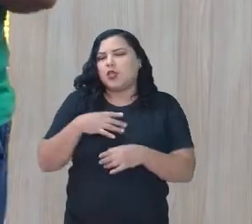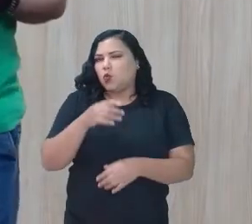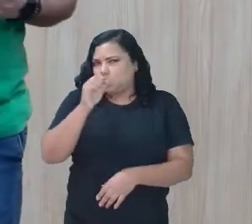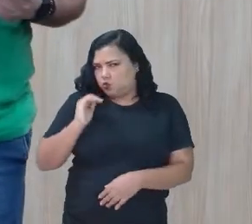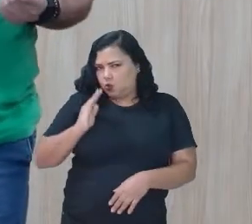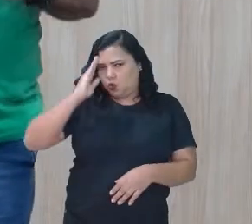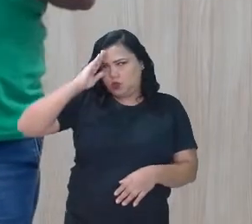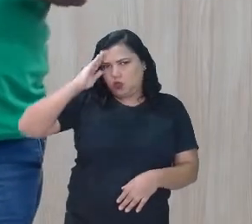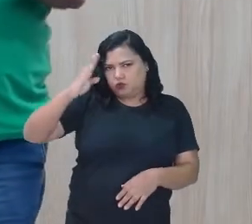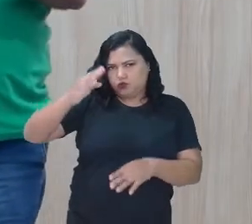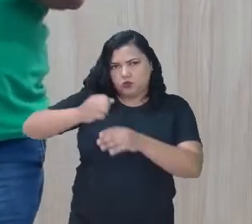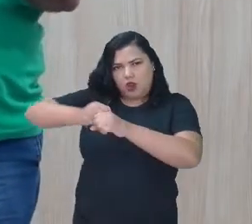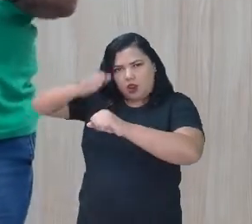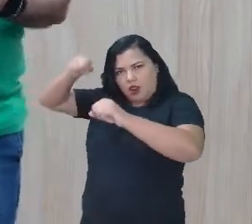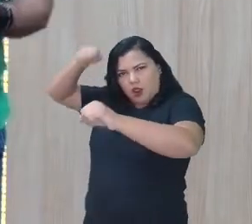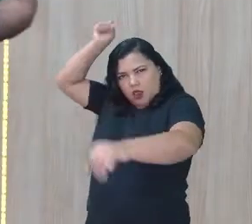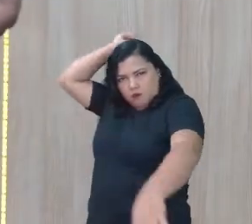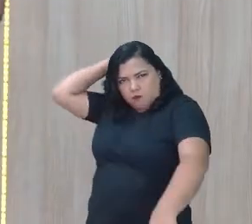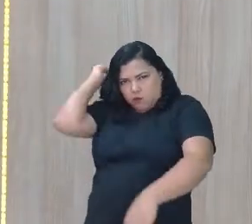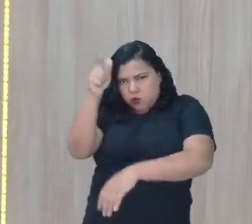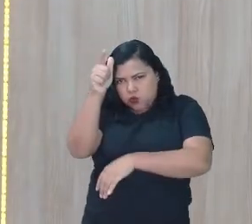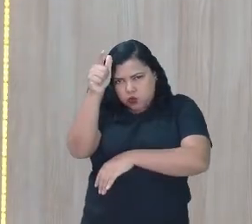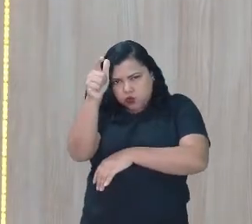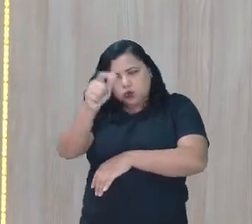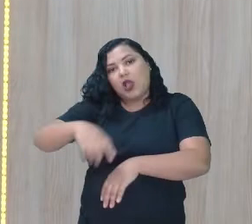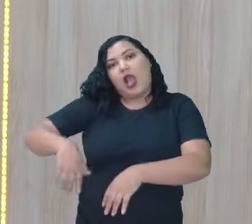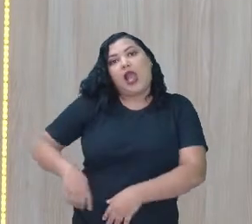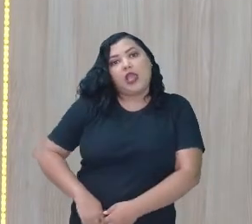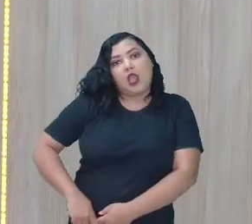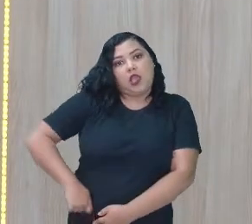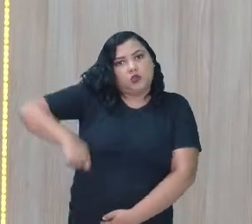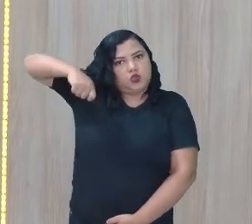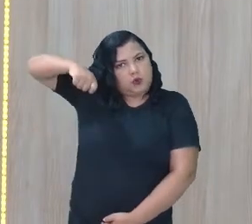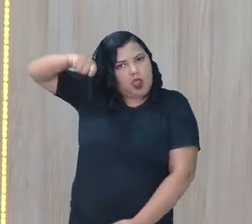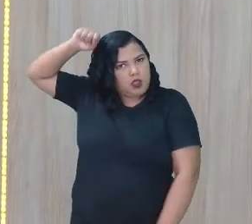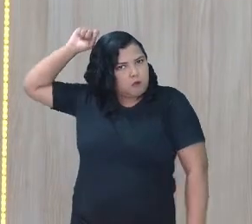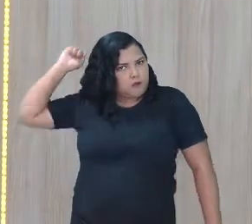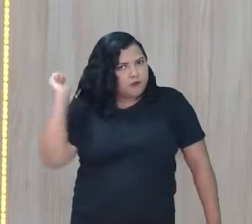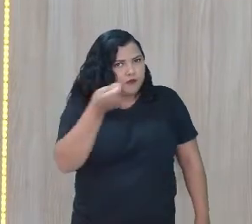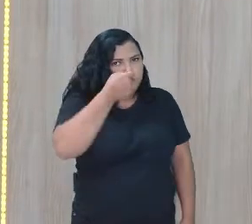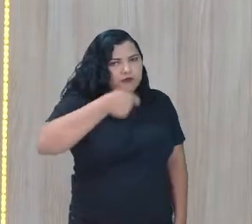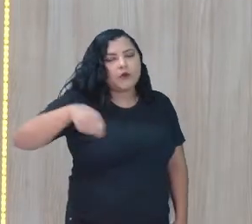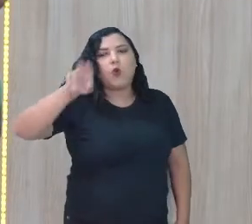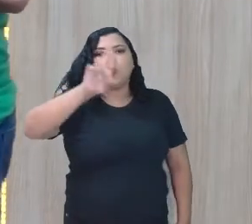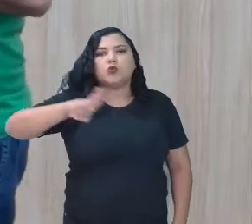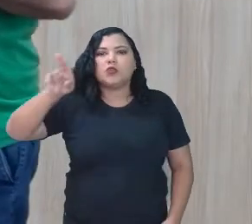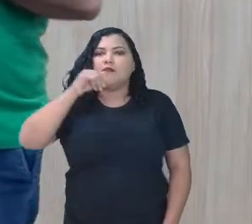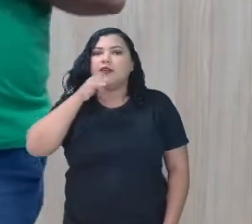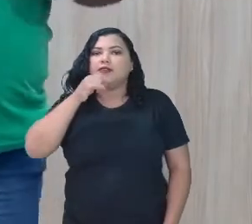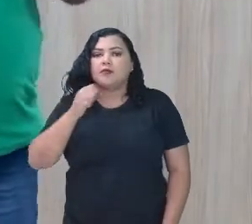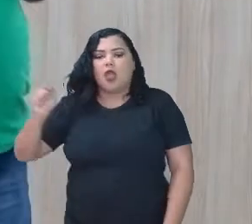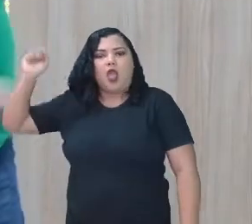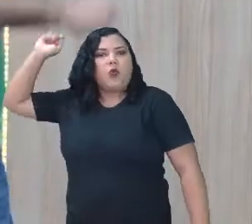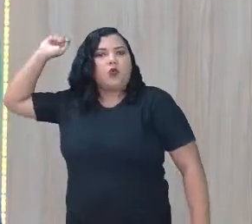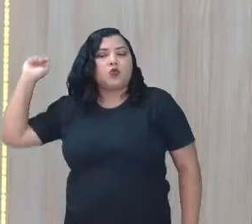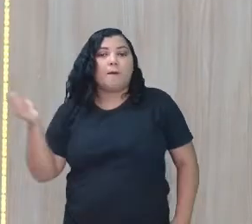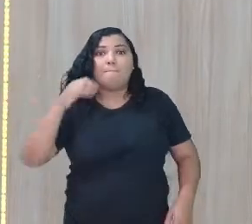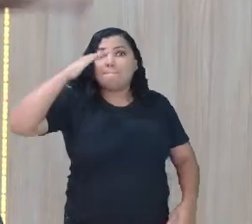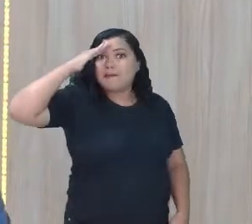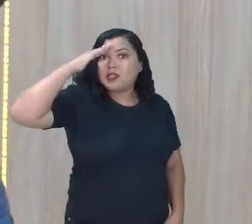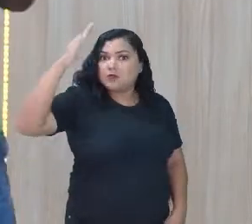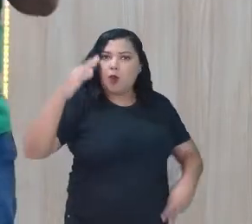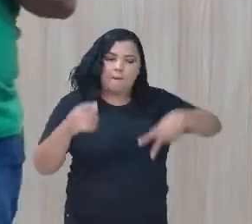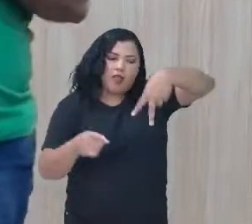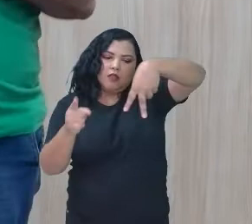a lança, que ele ficava sem arma, ele usava o gládio. E o gládio ele era utilizado para atacar, principalmente as